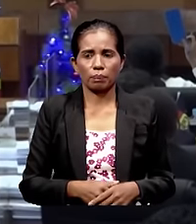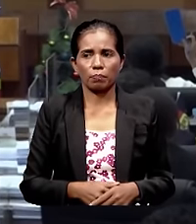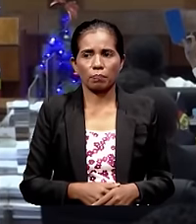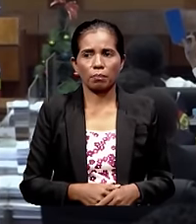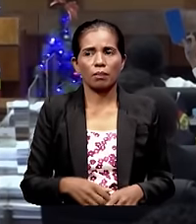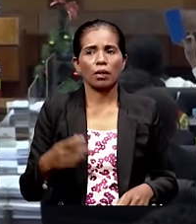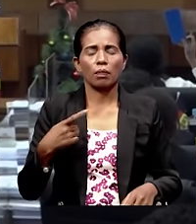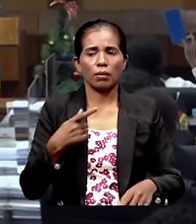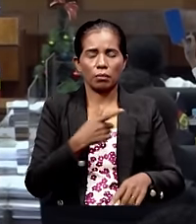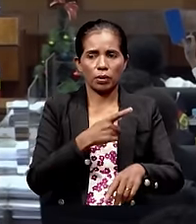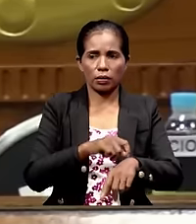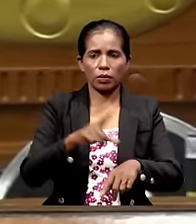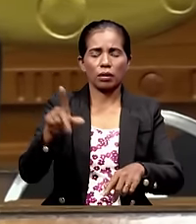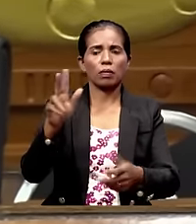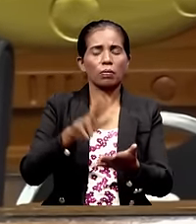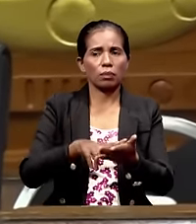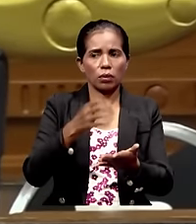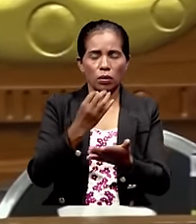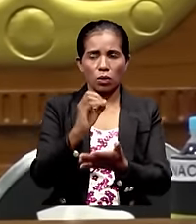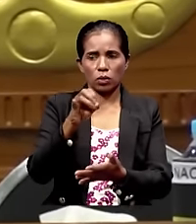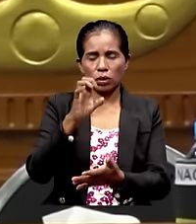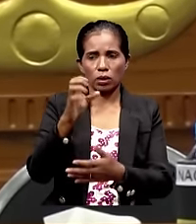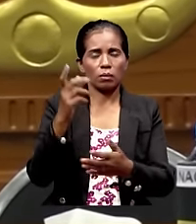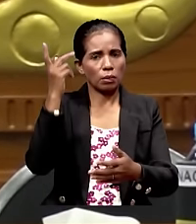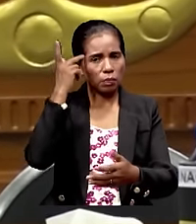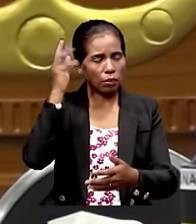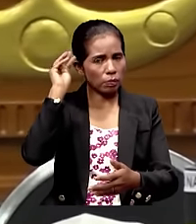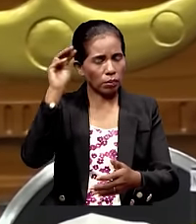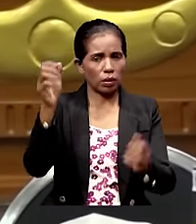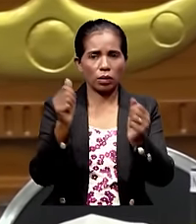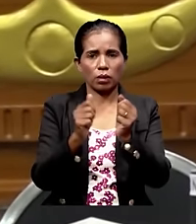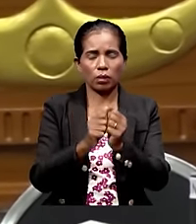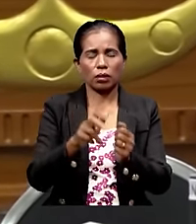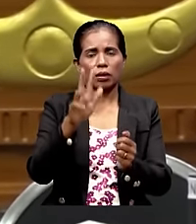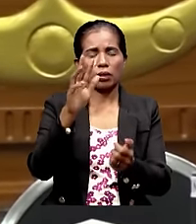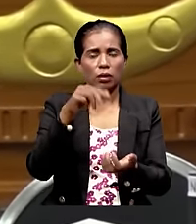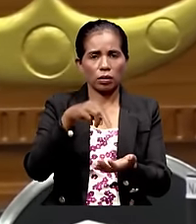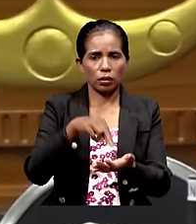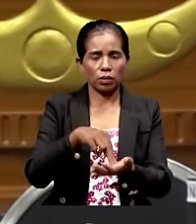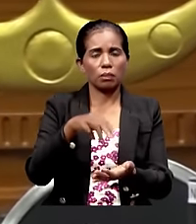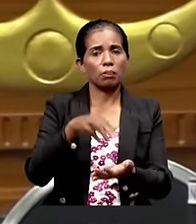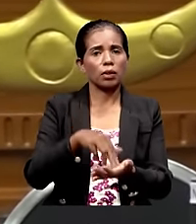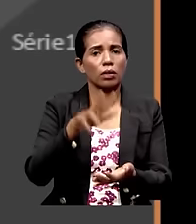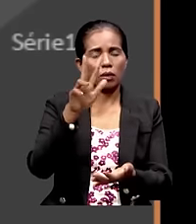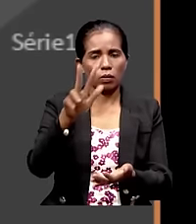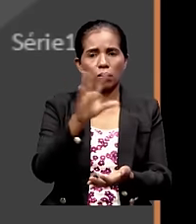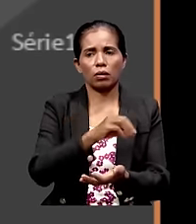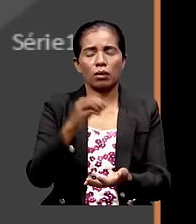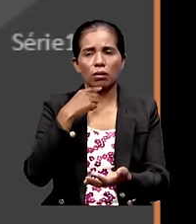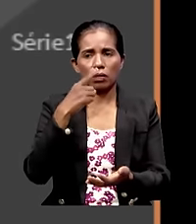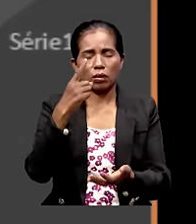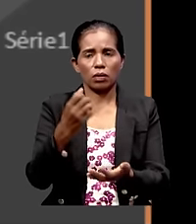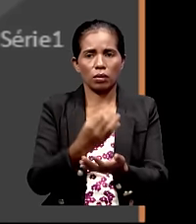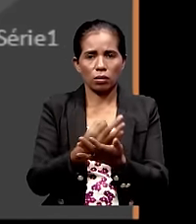Parlamento Nasional mos aprova ona Orçamento Geral Estado, ba primeiro ministro hamutuk tokon tolu pontu rua, usi total ne, fae kategoria salario